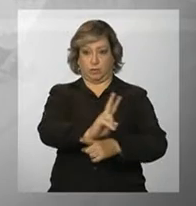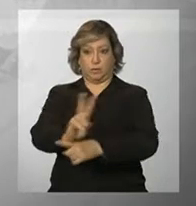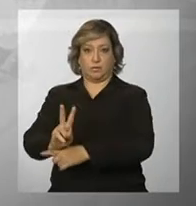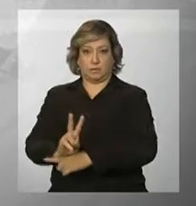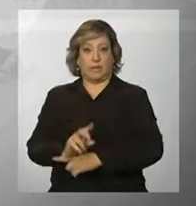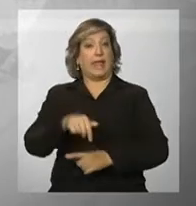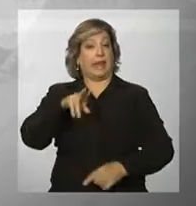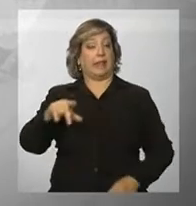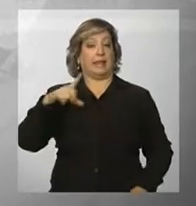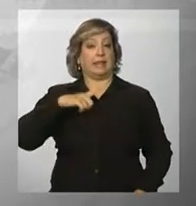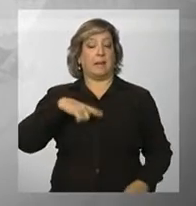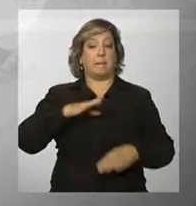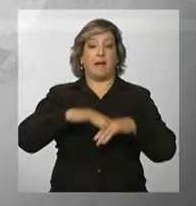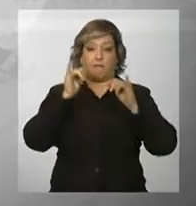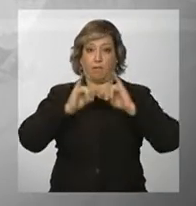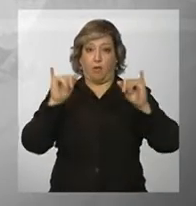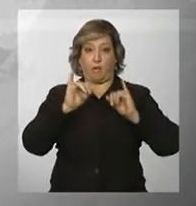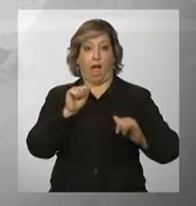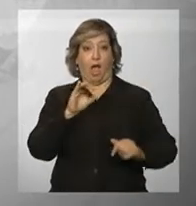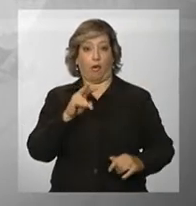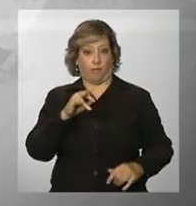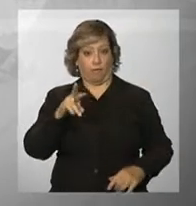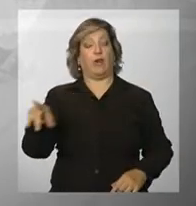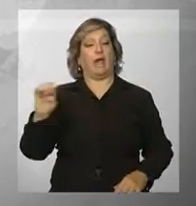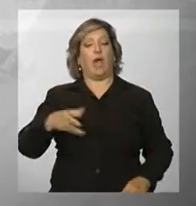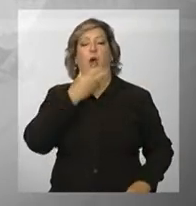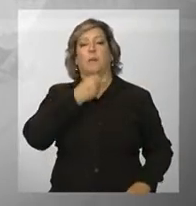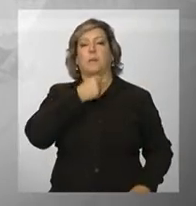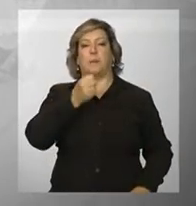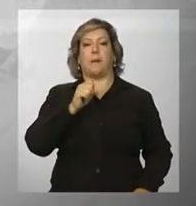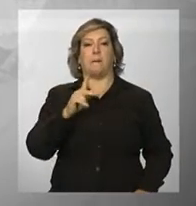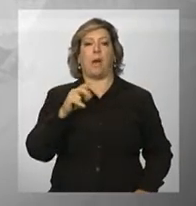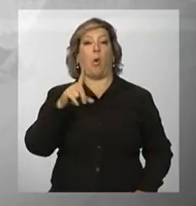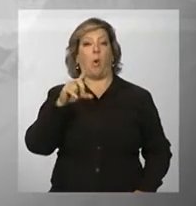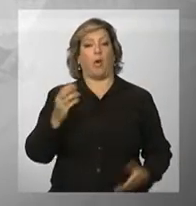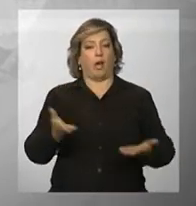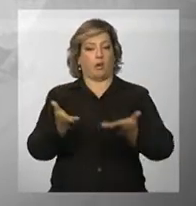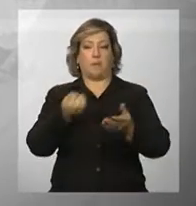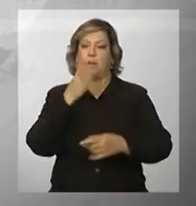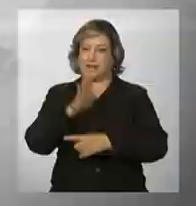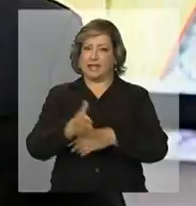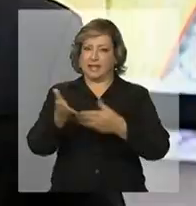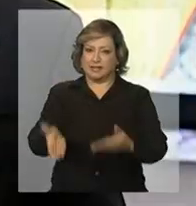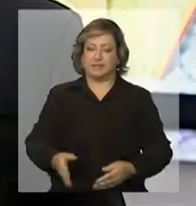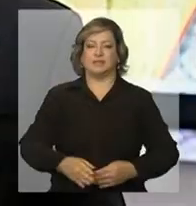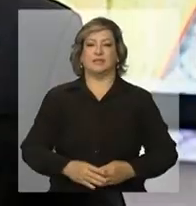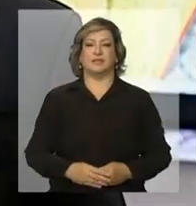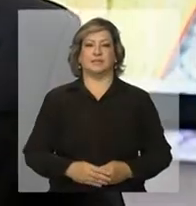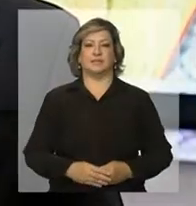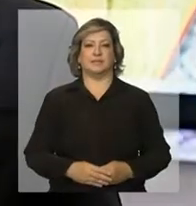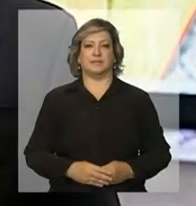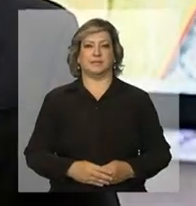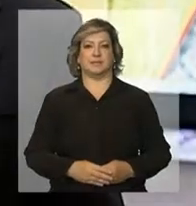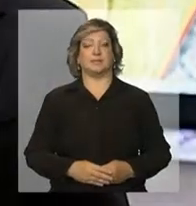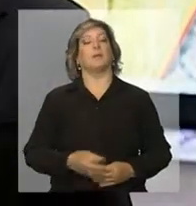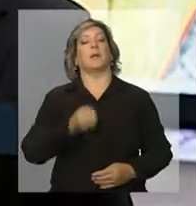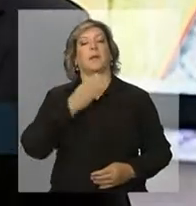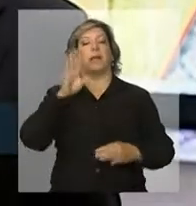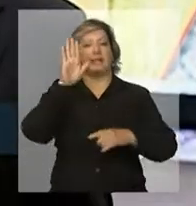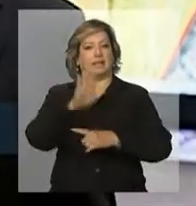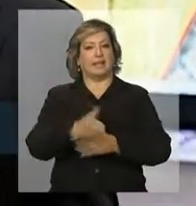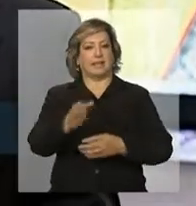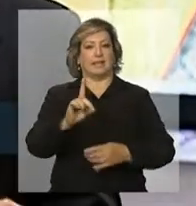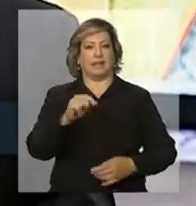quem tem mais informações ao vivo é o repórter Paulo la salvia Boa tarde Paulo Boa tarde